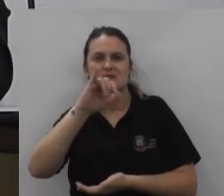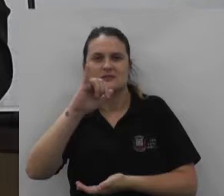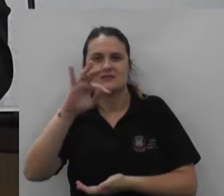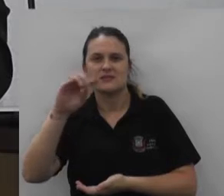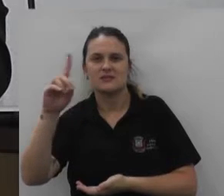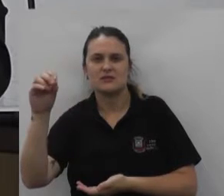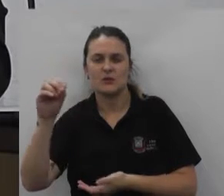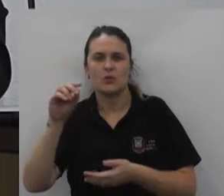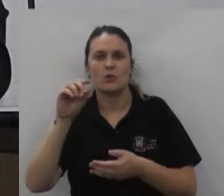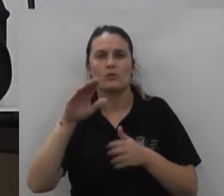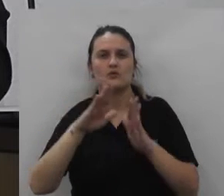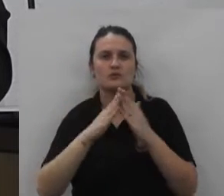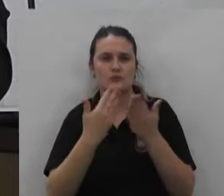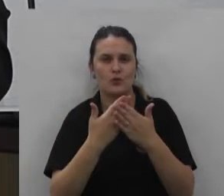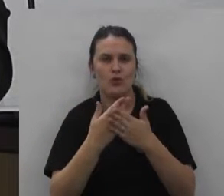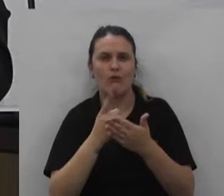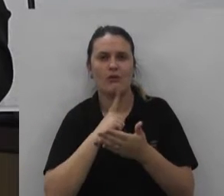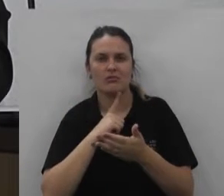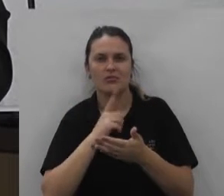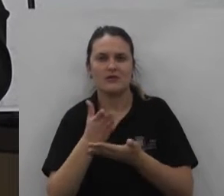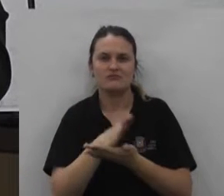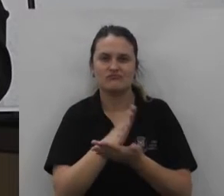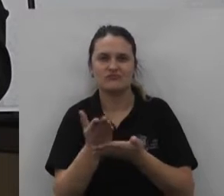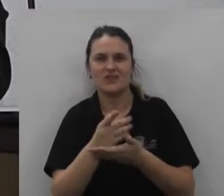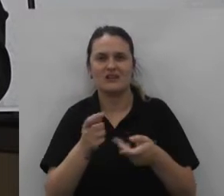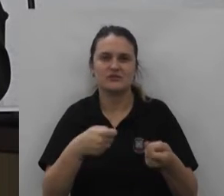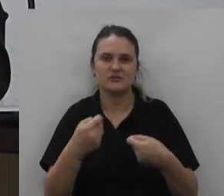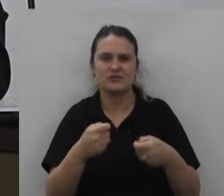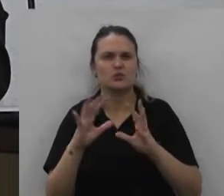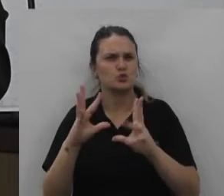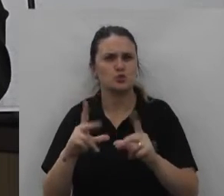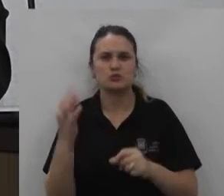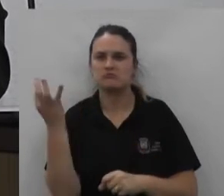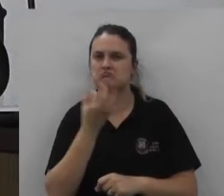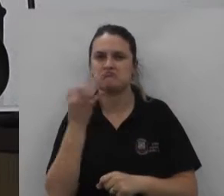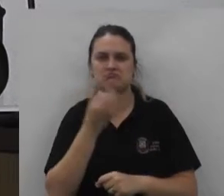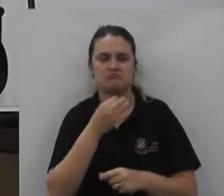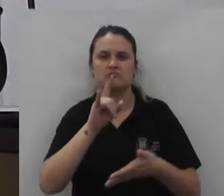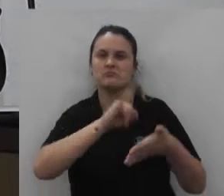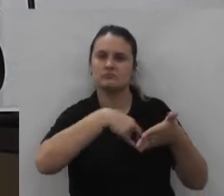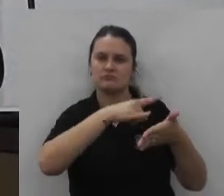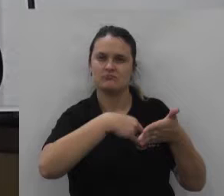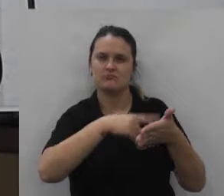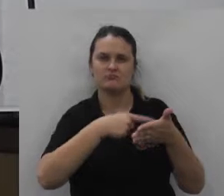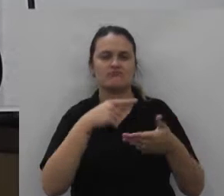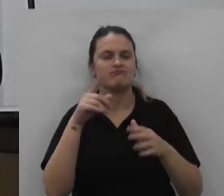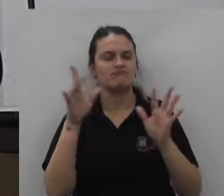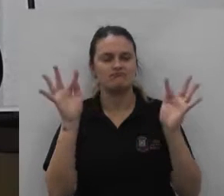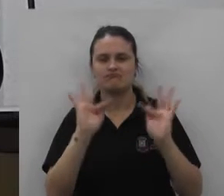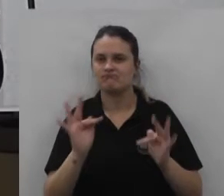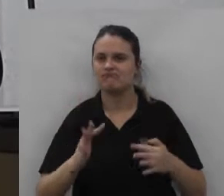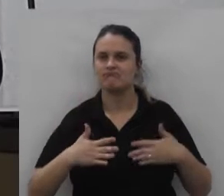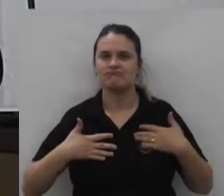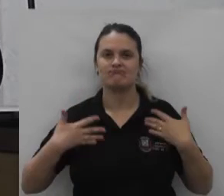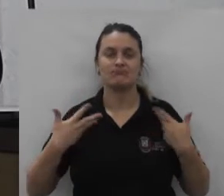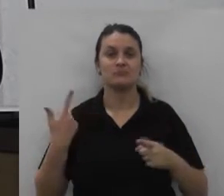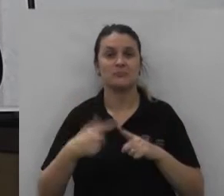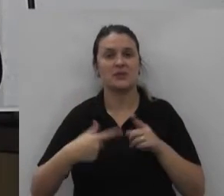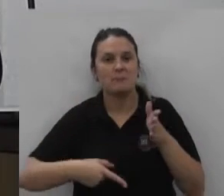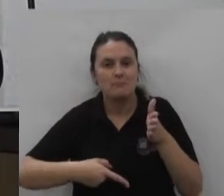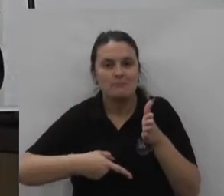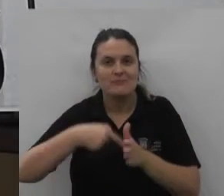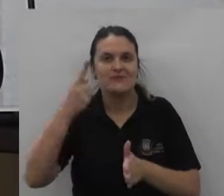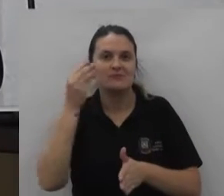escolas das dualidades e que todas deram correto. Isso é de uma felicidade imensa, porque é difícil